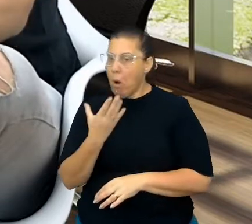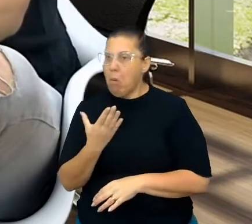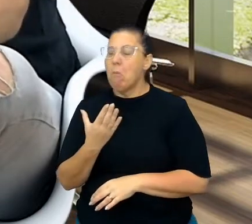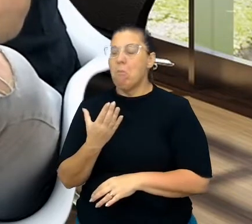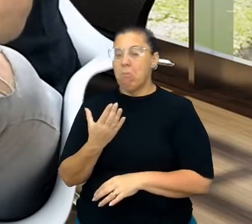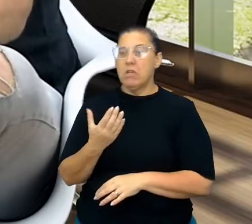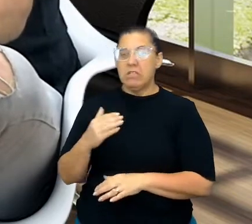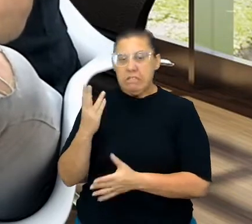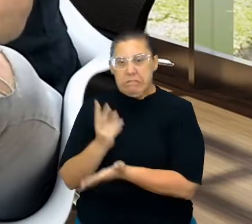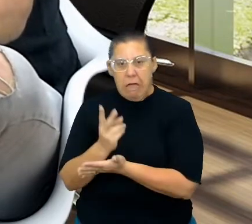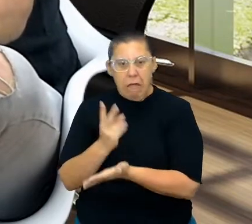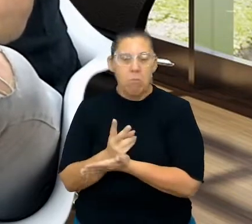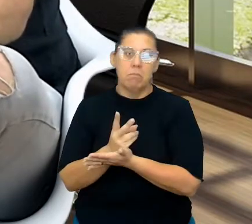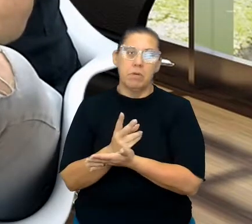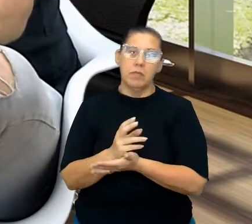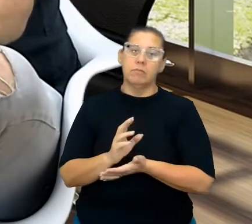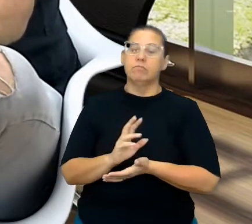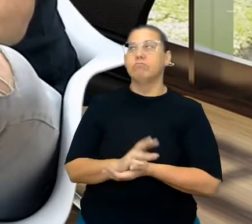sempre?